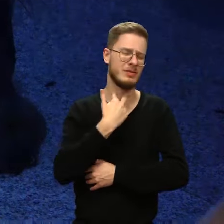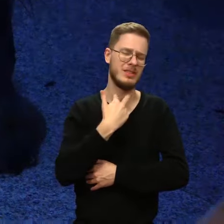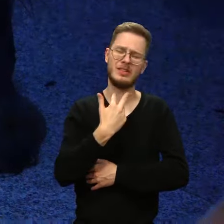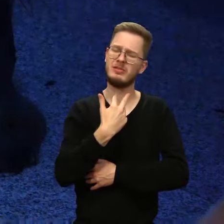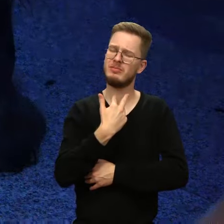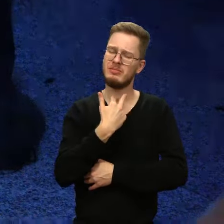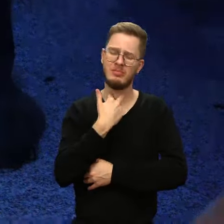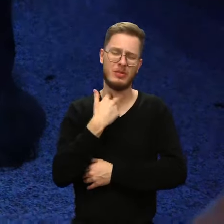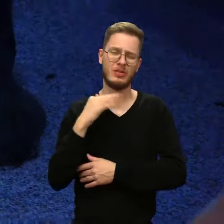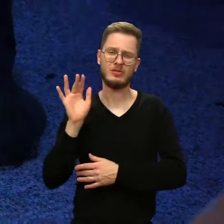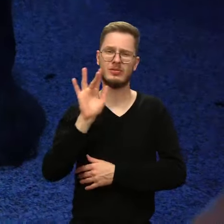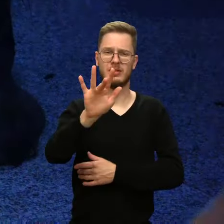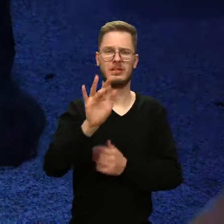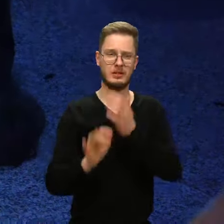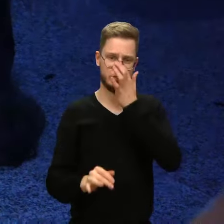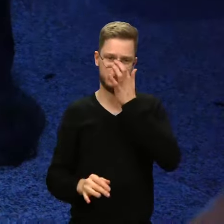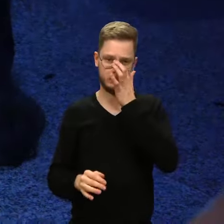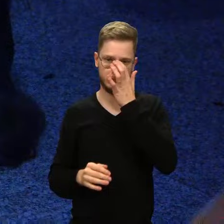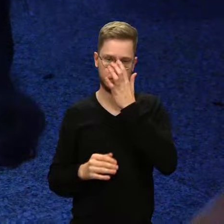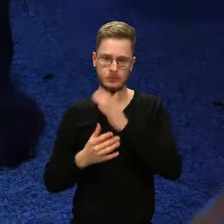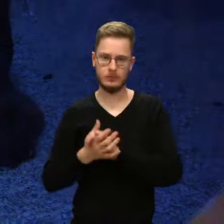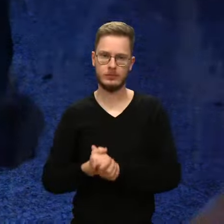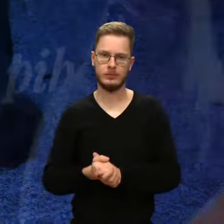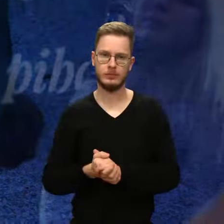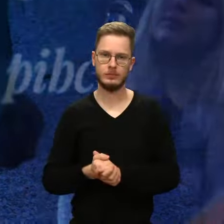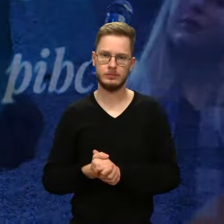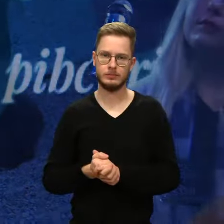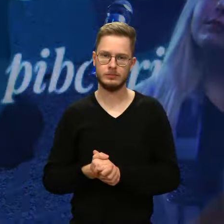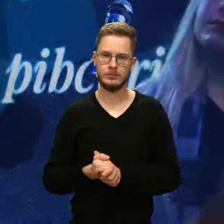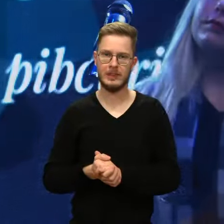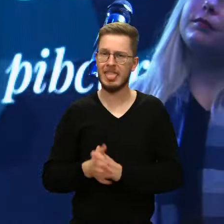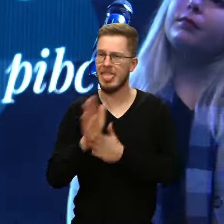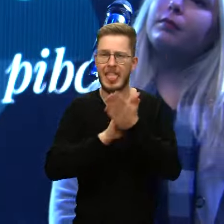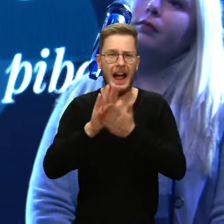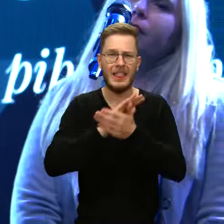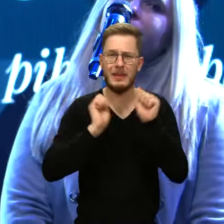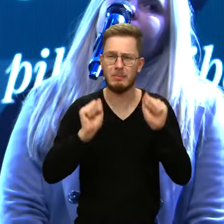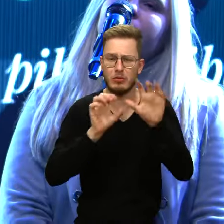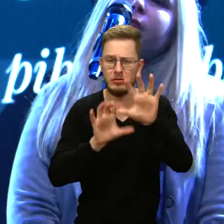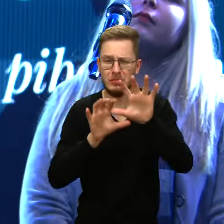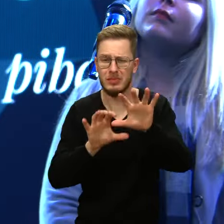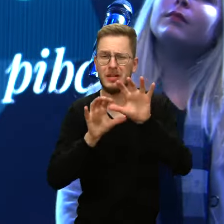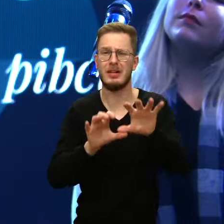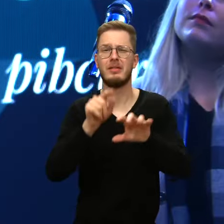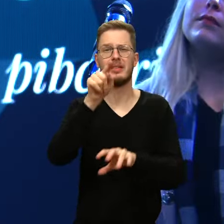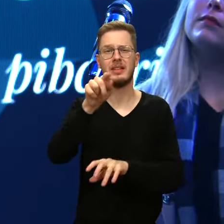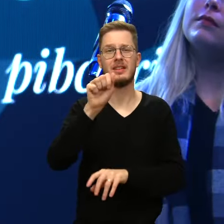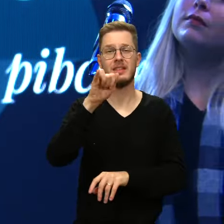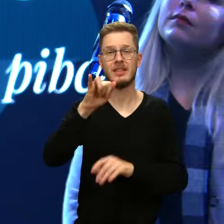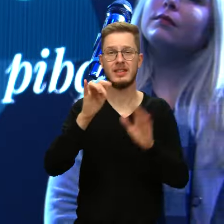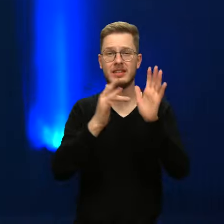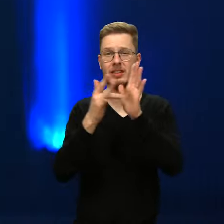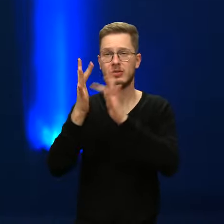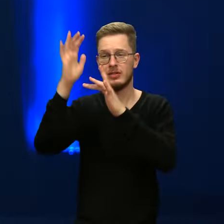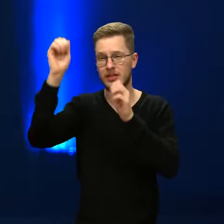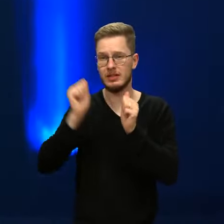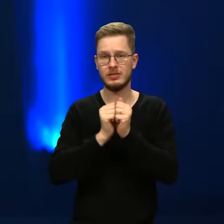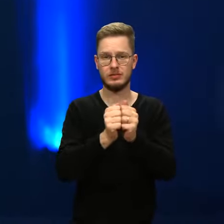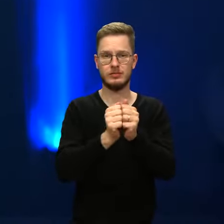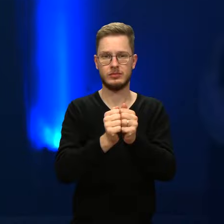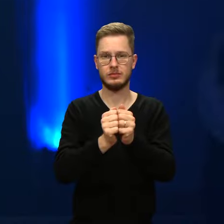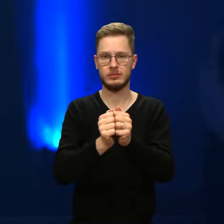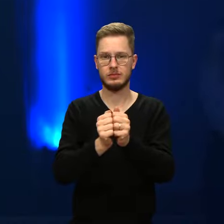que possam fazer contra você se Jesus estiver no teu coração. Ele é o nome sobre todos os nomes. Ele é